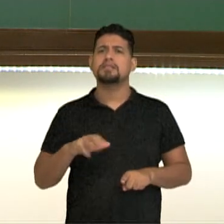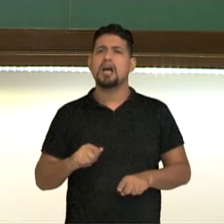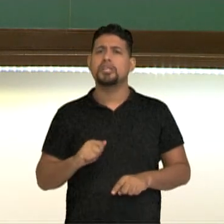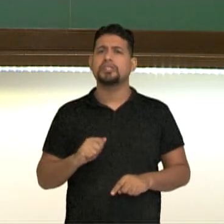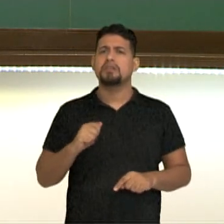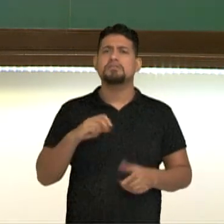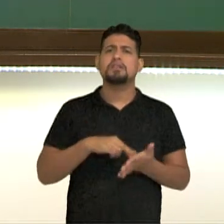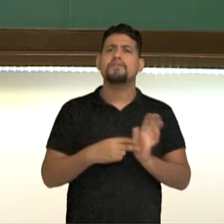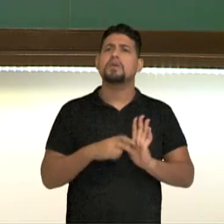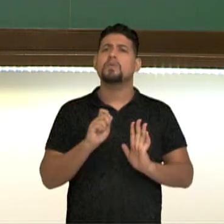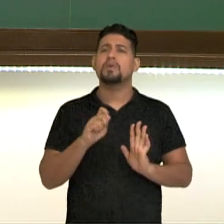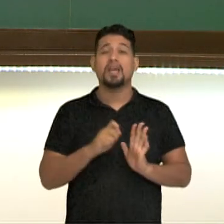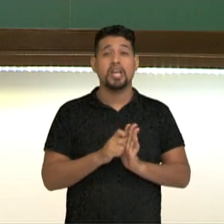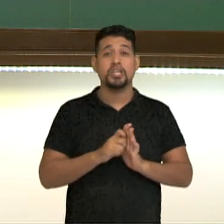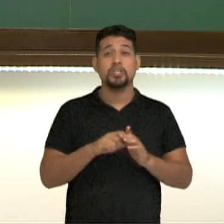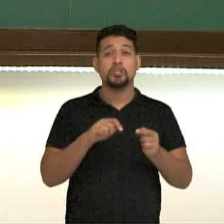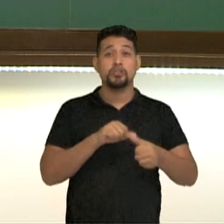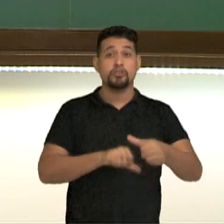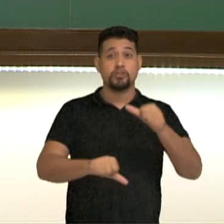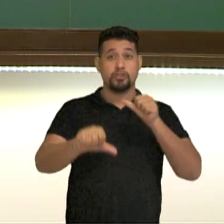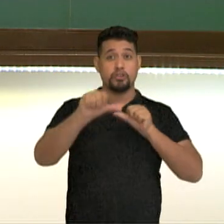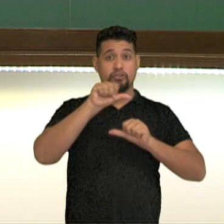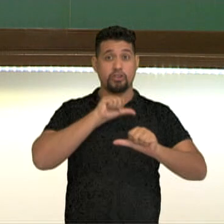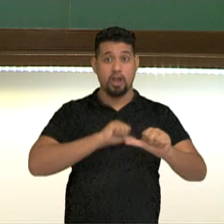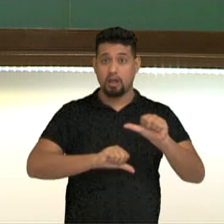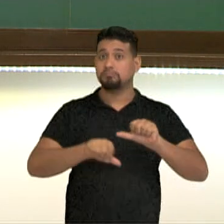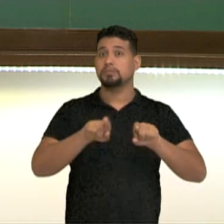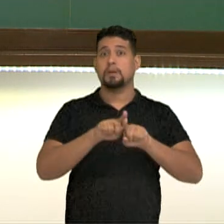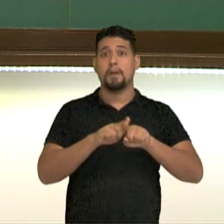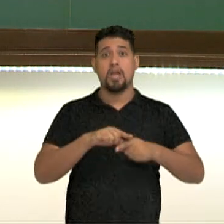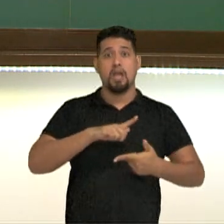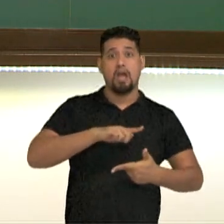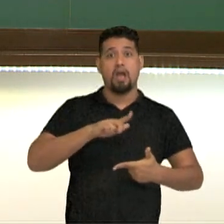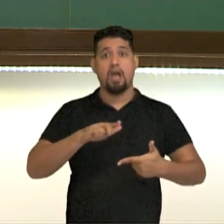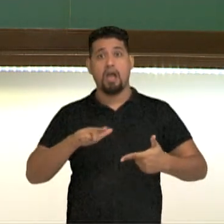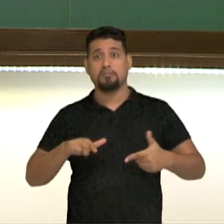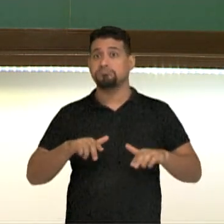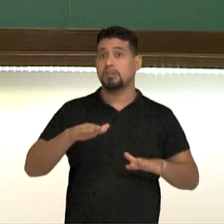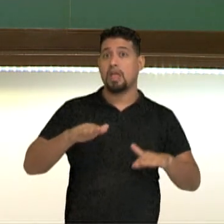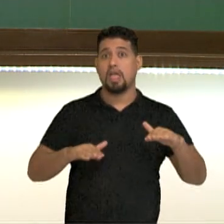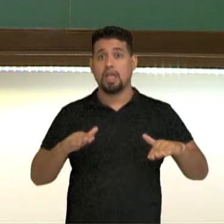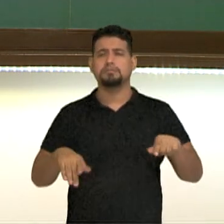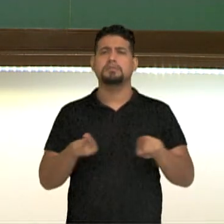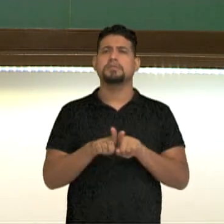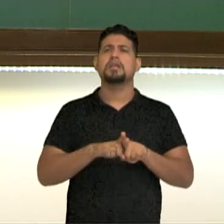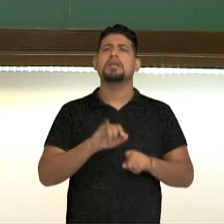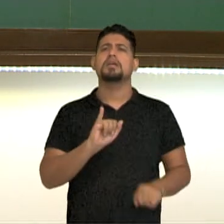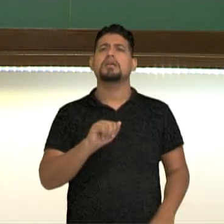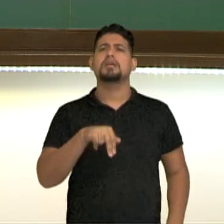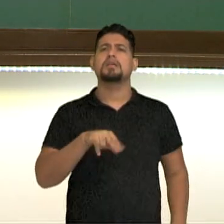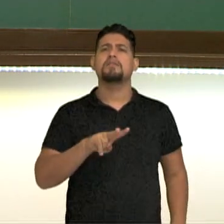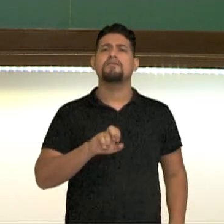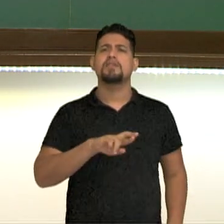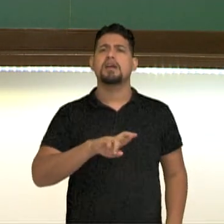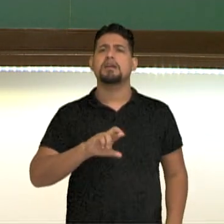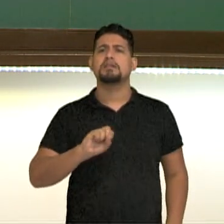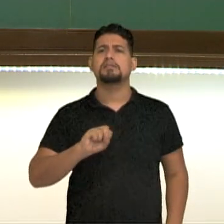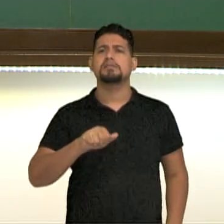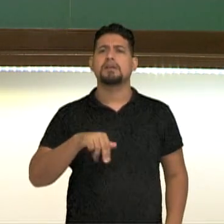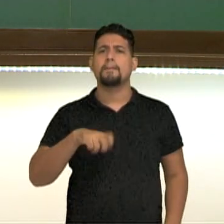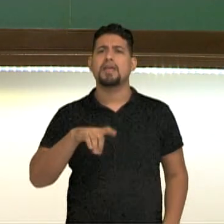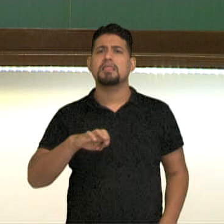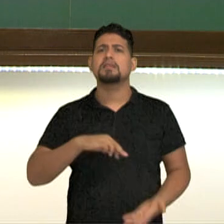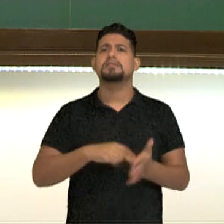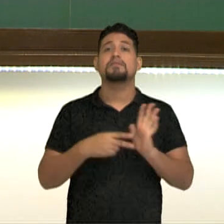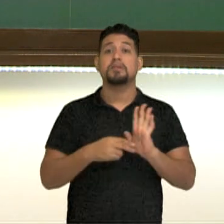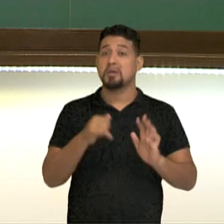são medidas inversamente proporcionais à variação de temperatura. Inversamente proporcional, que quer dizer que quando um é grande,